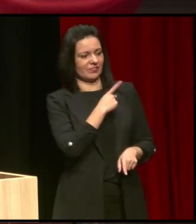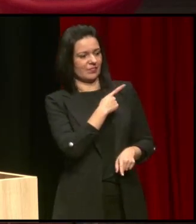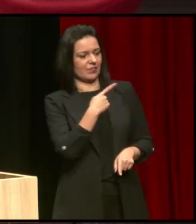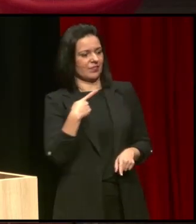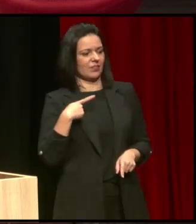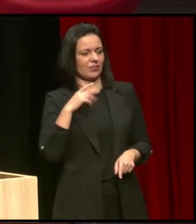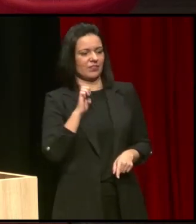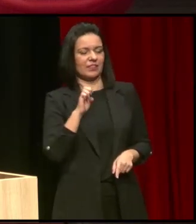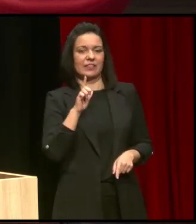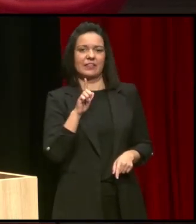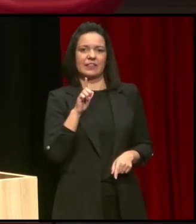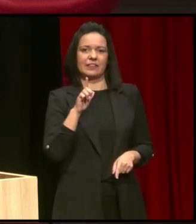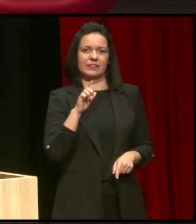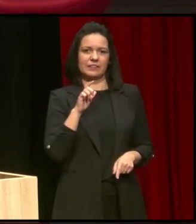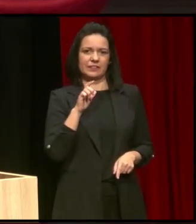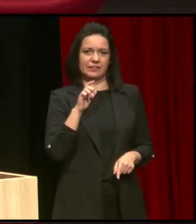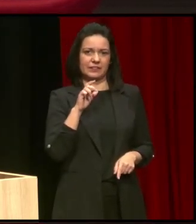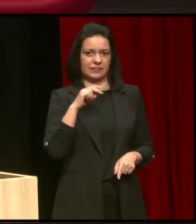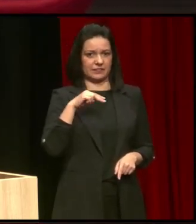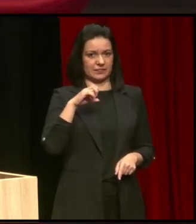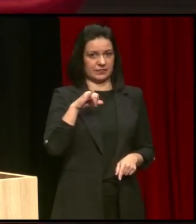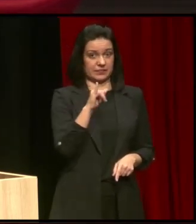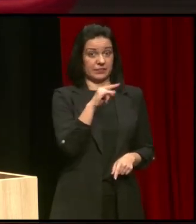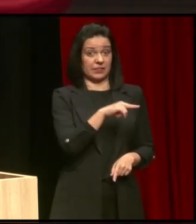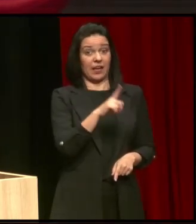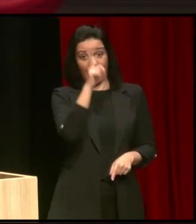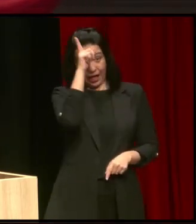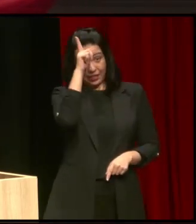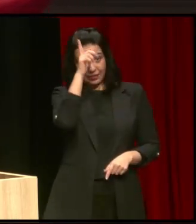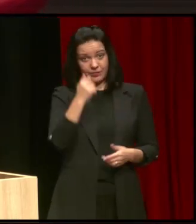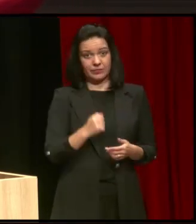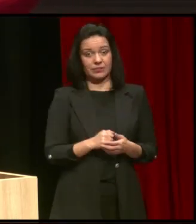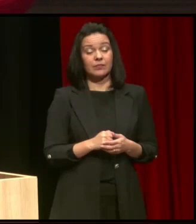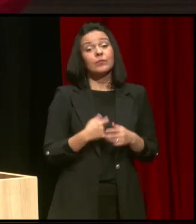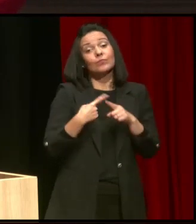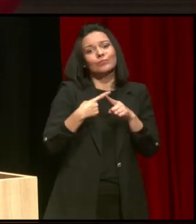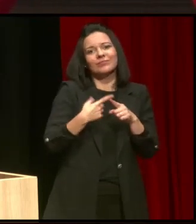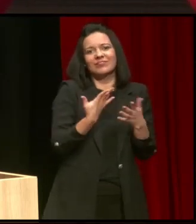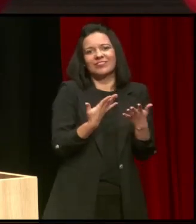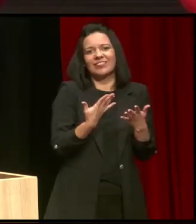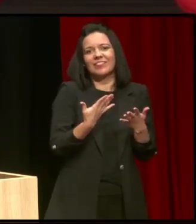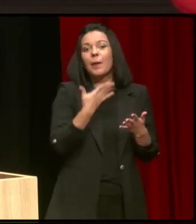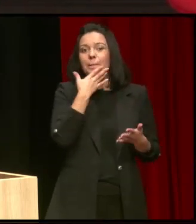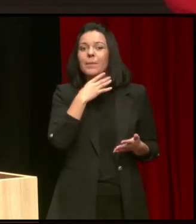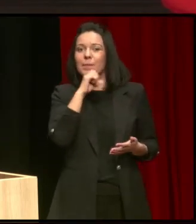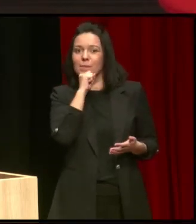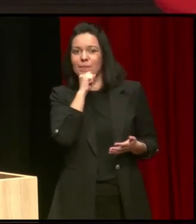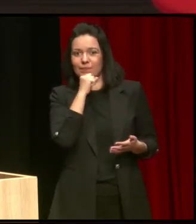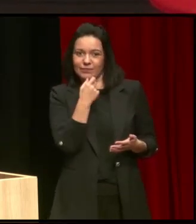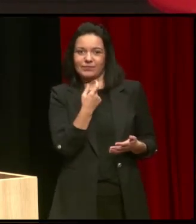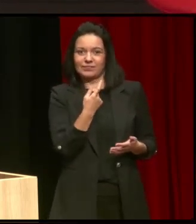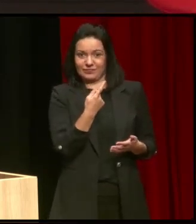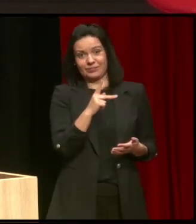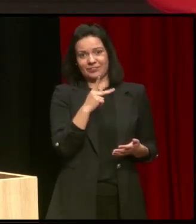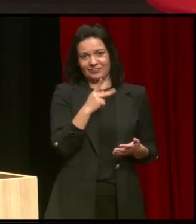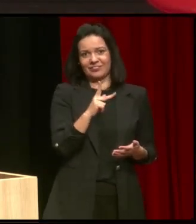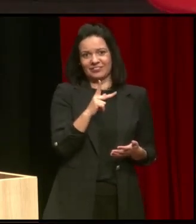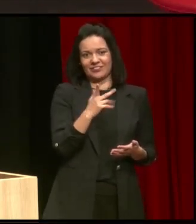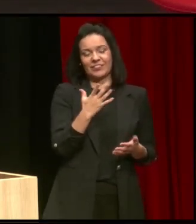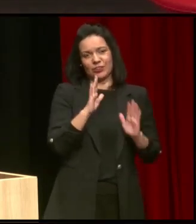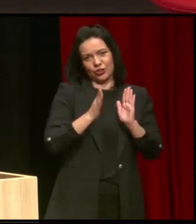mulher. Então a primeira língua do pastor Erni foi alemão, porque o pai e a mãe dele falavam alemão com ele, vocês estão entendendo? Aí ele aprendeu